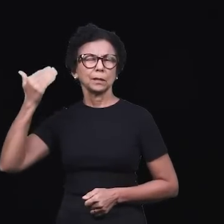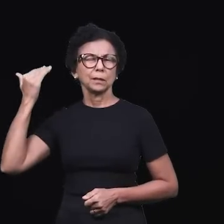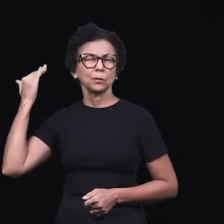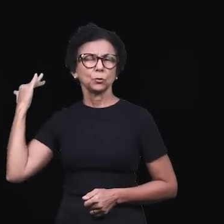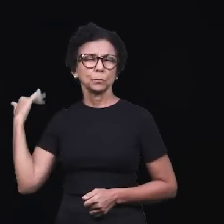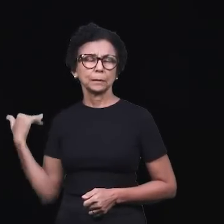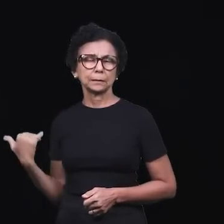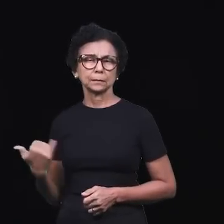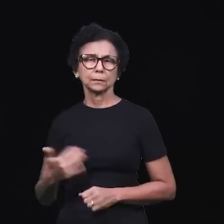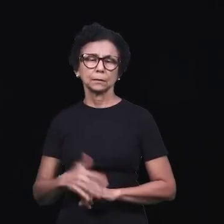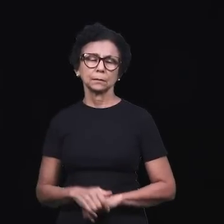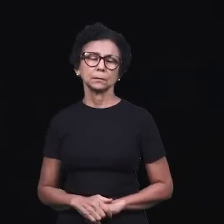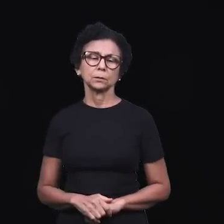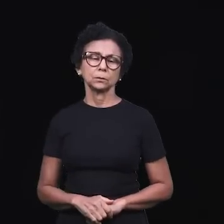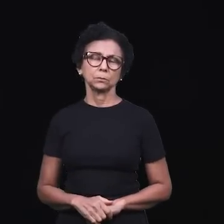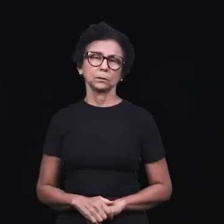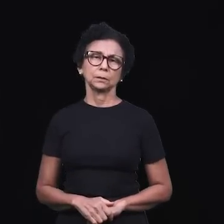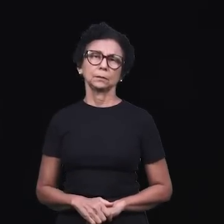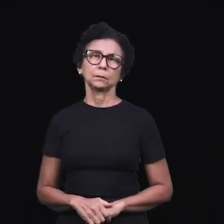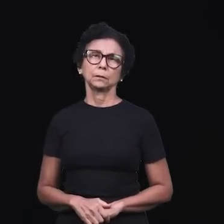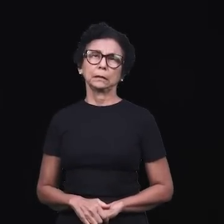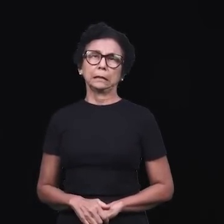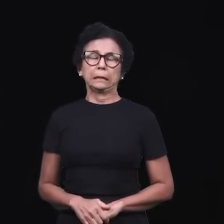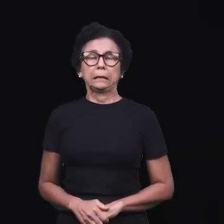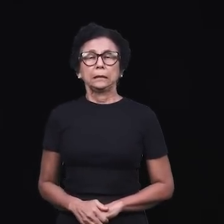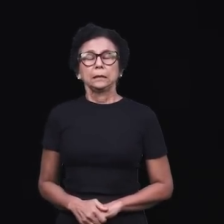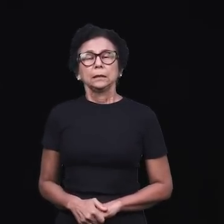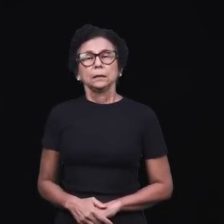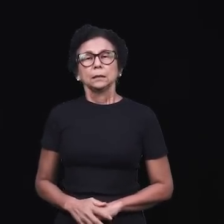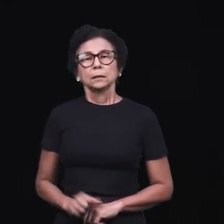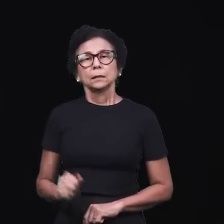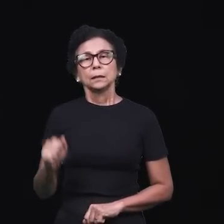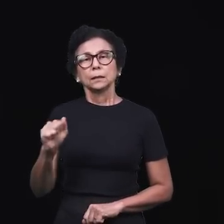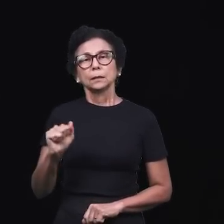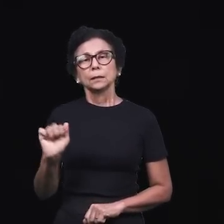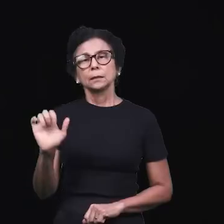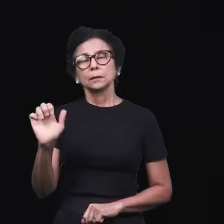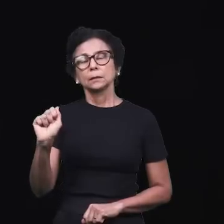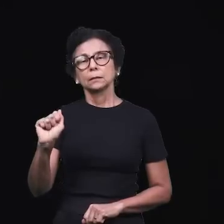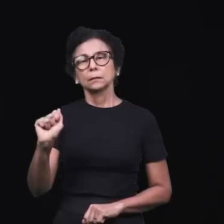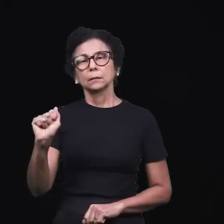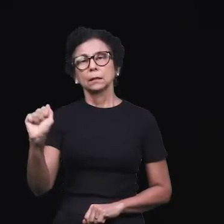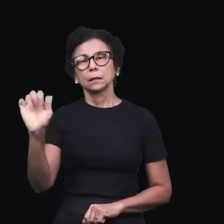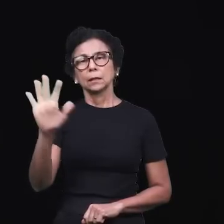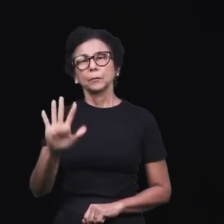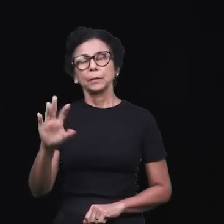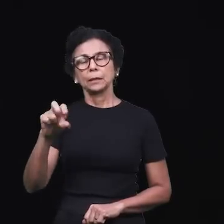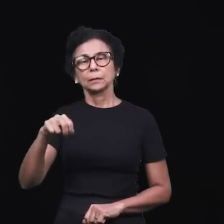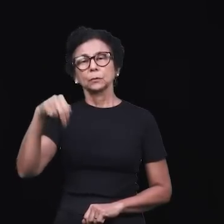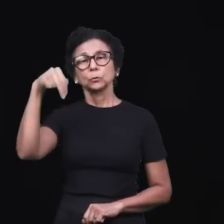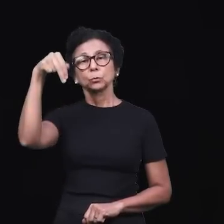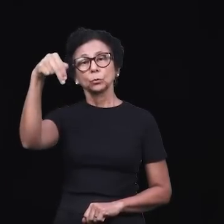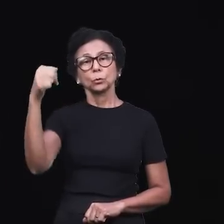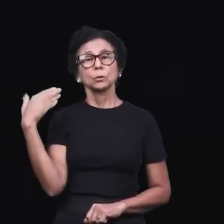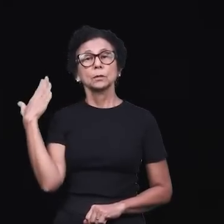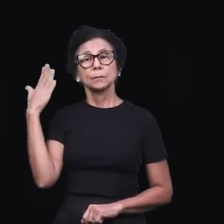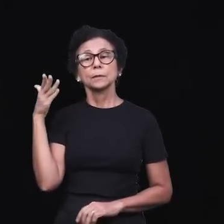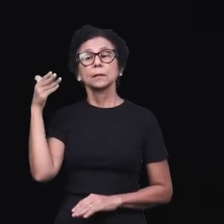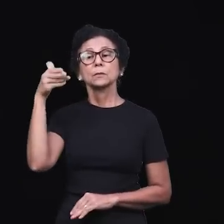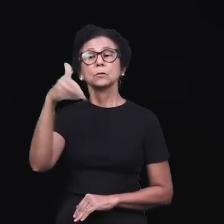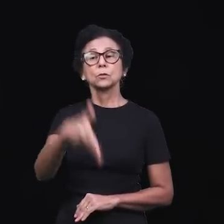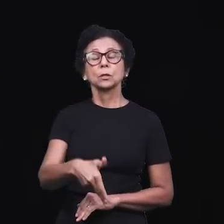mensagem chegou à América do Norte. Eu pergunto para o senhor, quais foram as experiências que